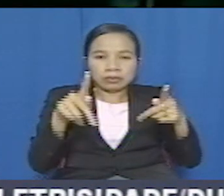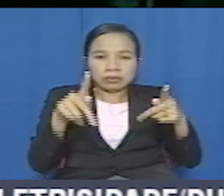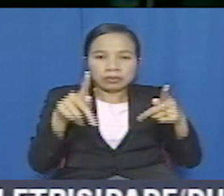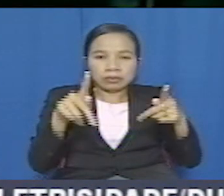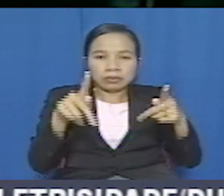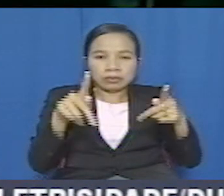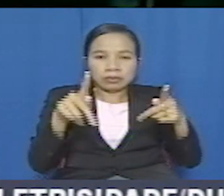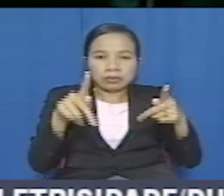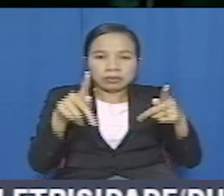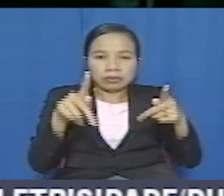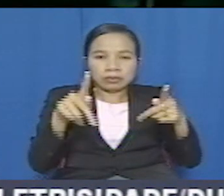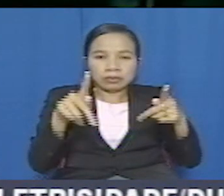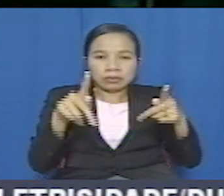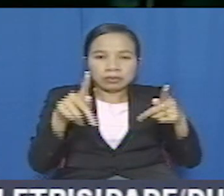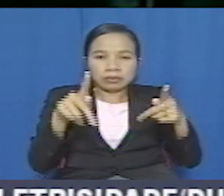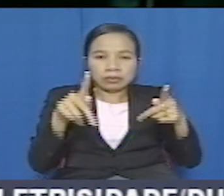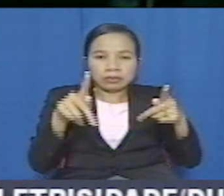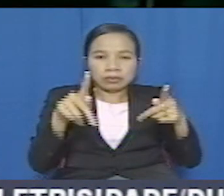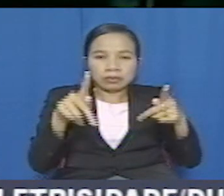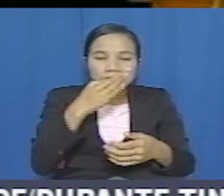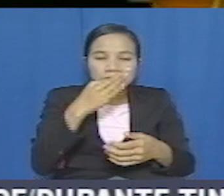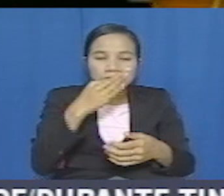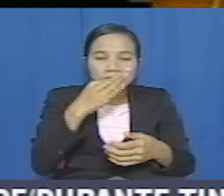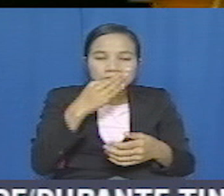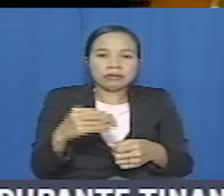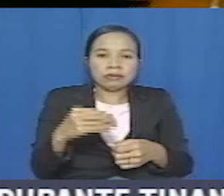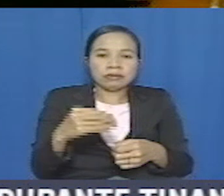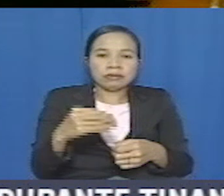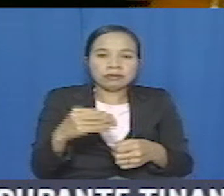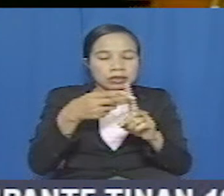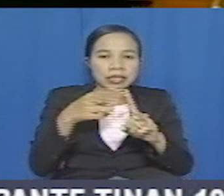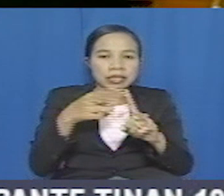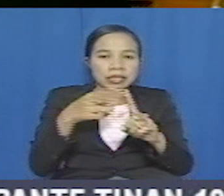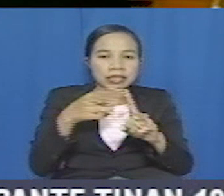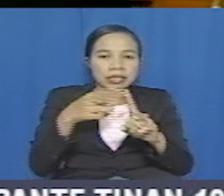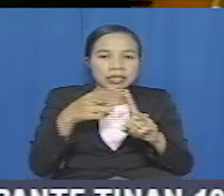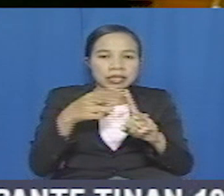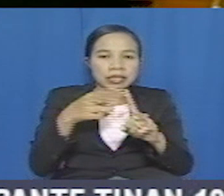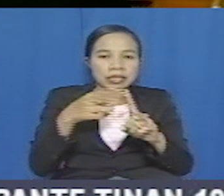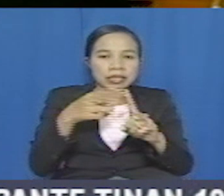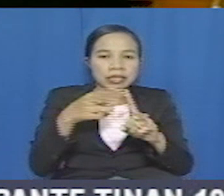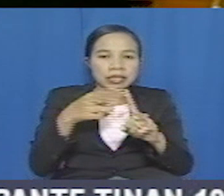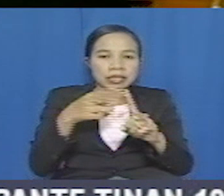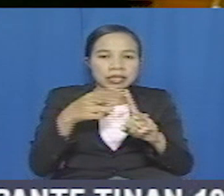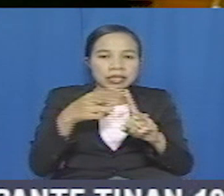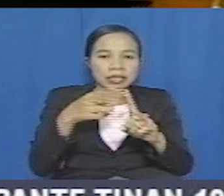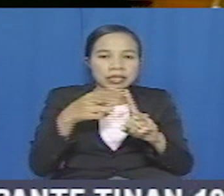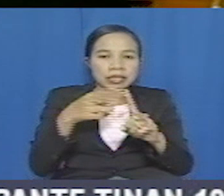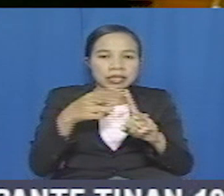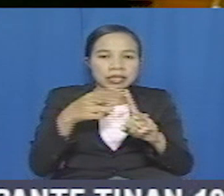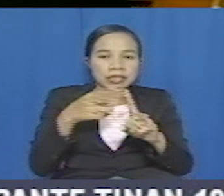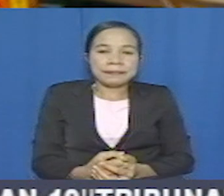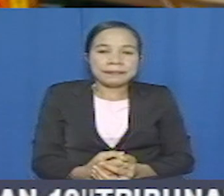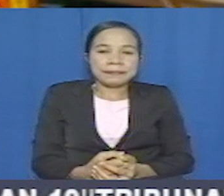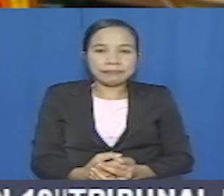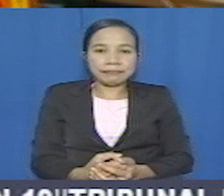nebe contribui ba programa cesta básica no OTS nebe utiliza ba isolamento. Timóteo Guzmão,